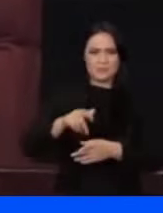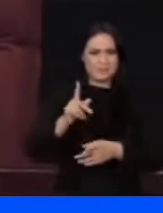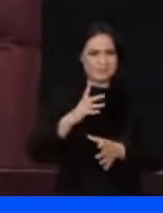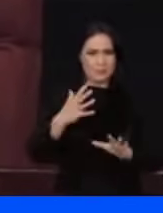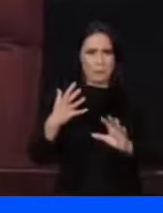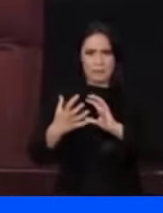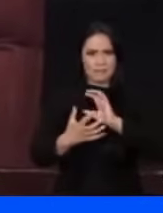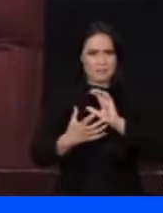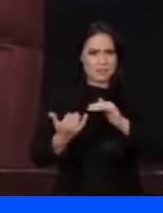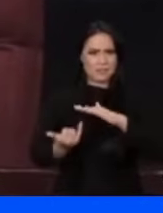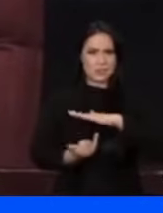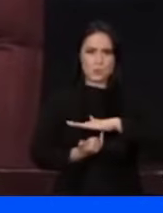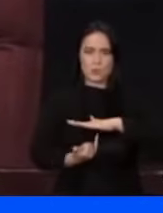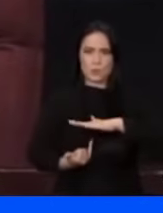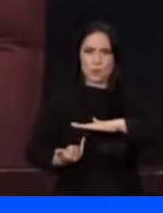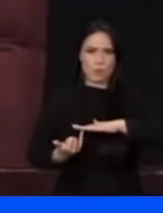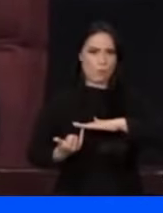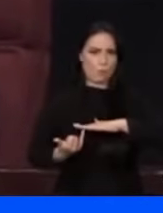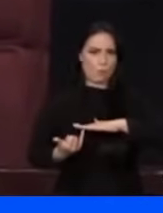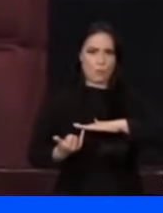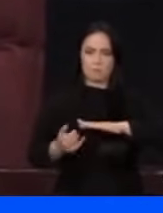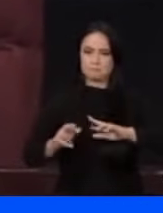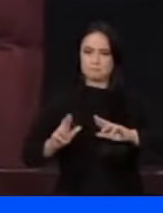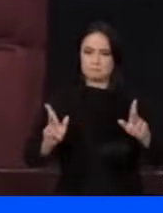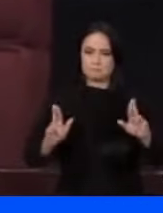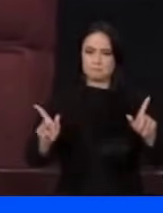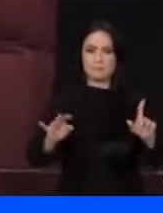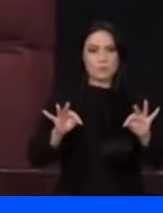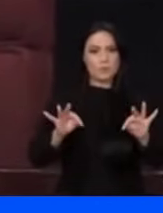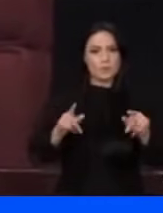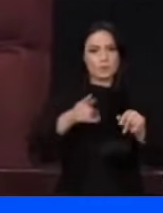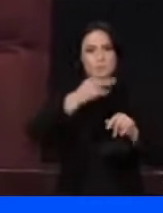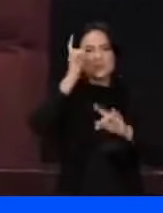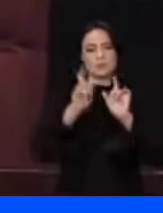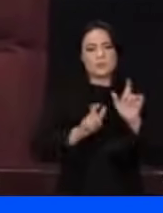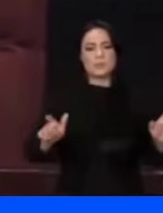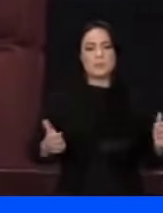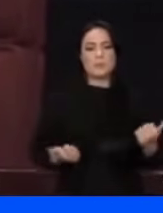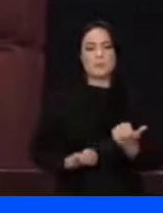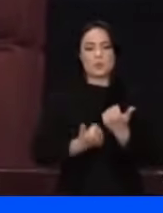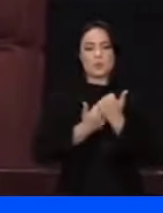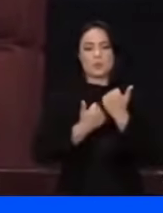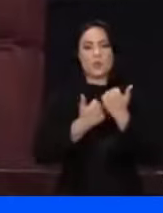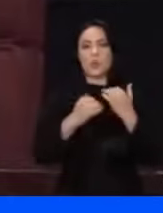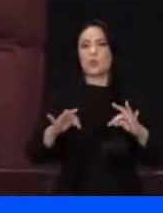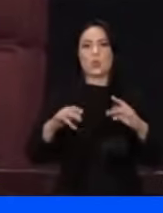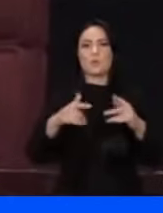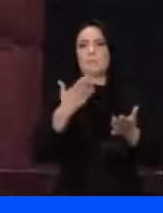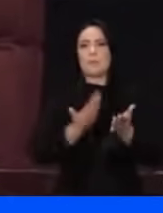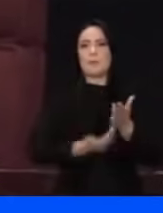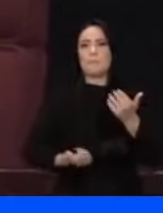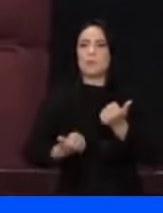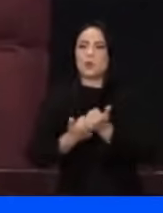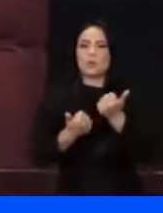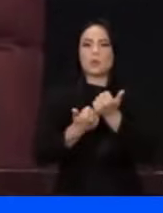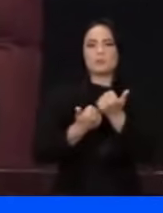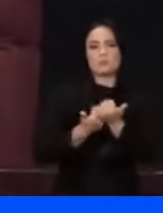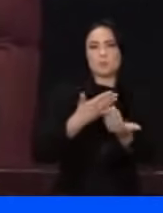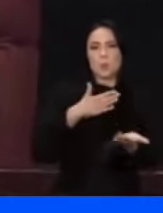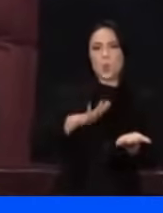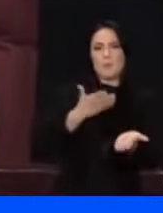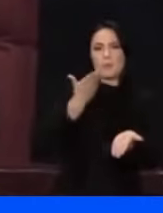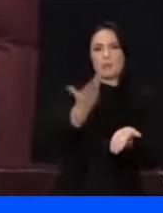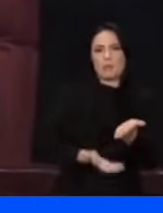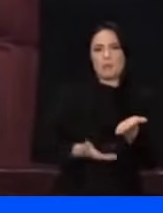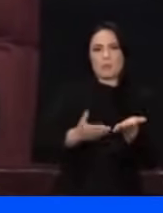institucional. Todo aquele e os seus apoiadores, todo aquele que perde, seus apoiadores não gostam de perder,